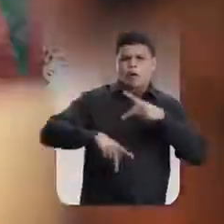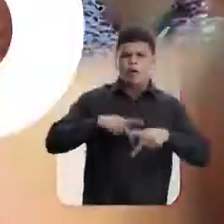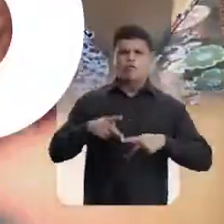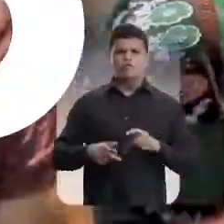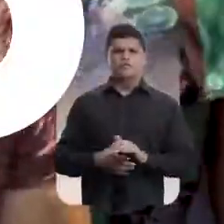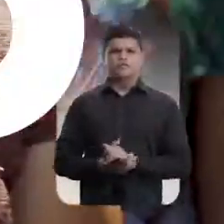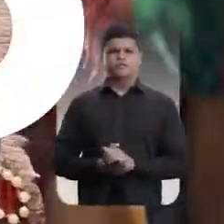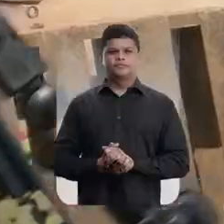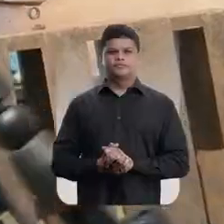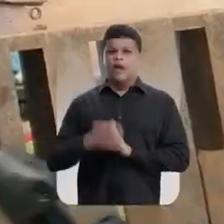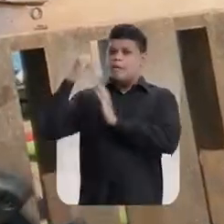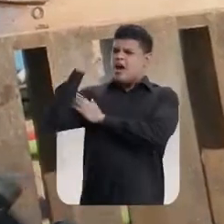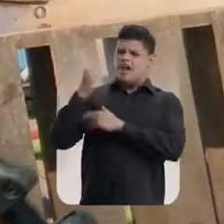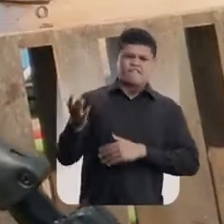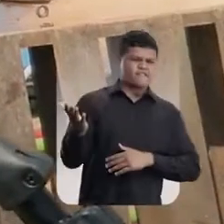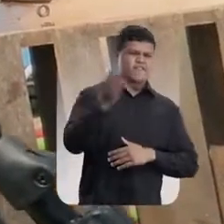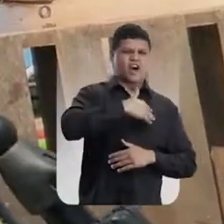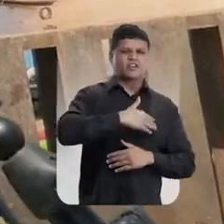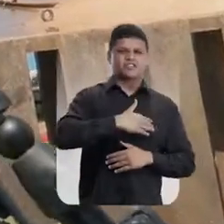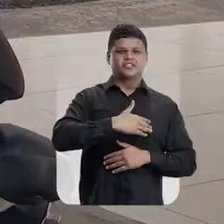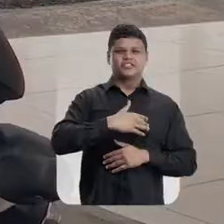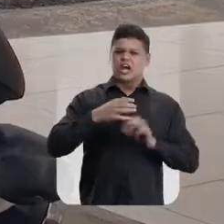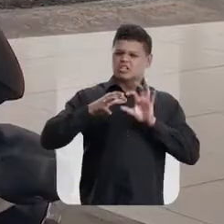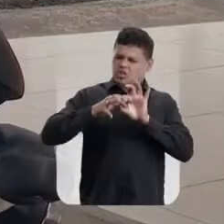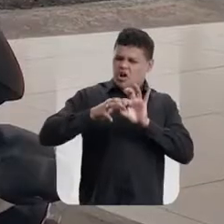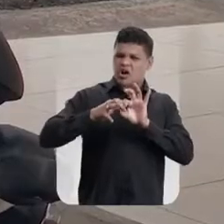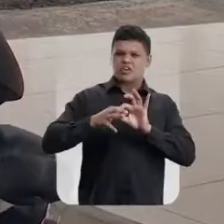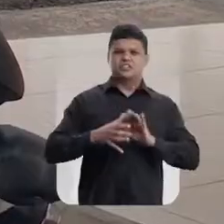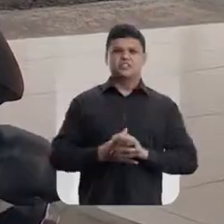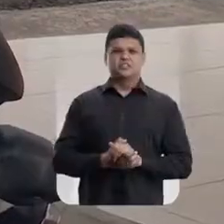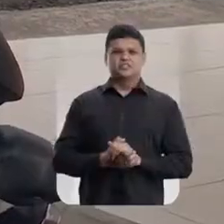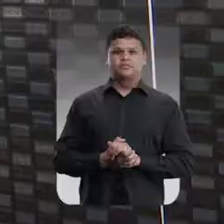preocupa com o povo. Vem, negão, de volta, é nóis. Tô